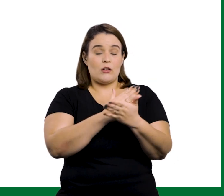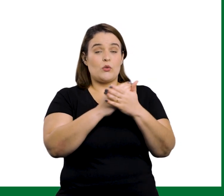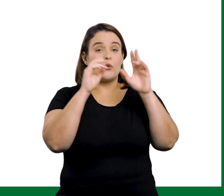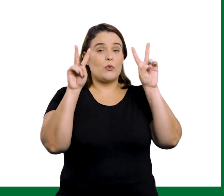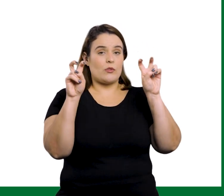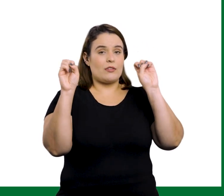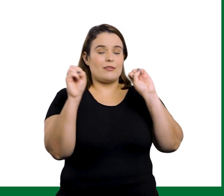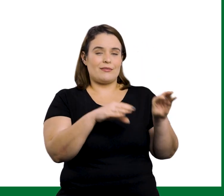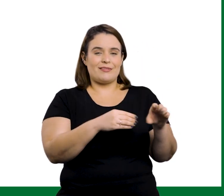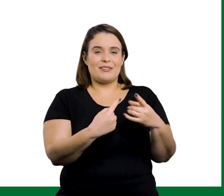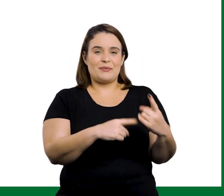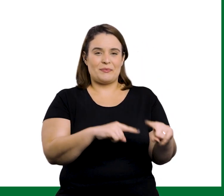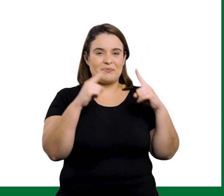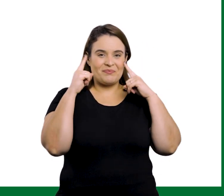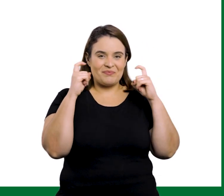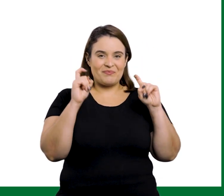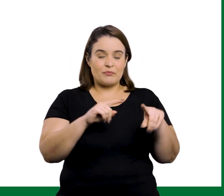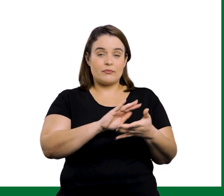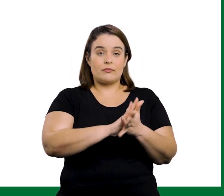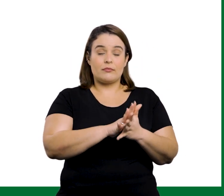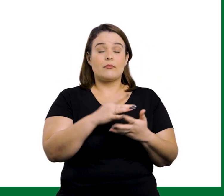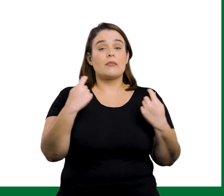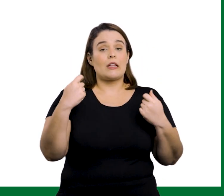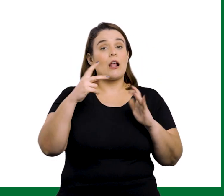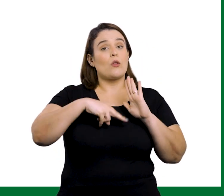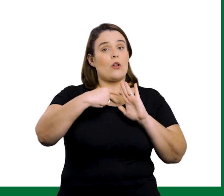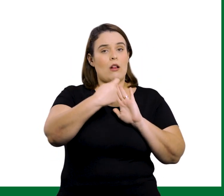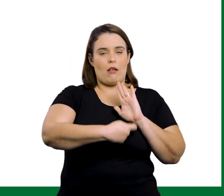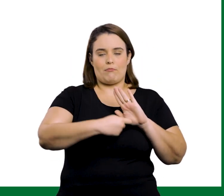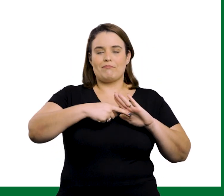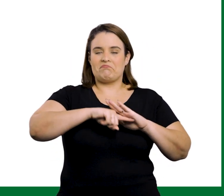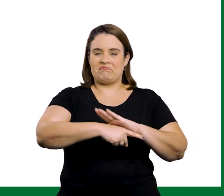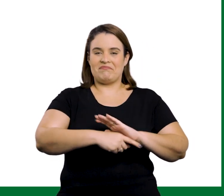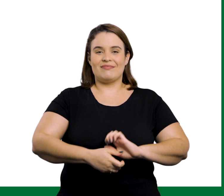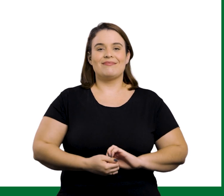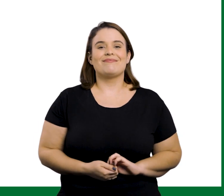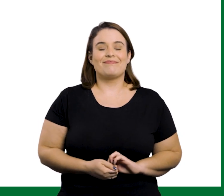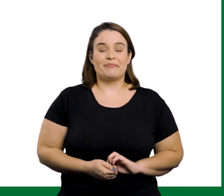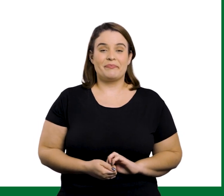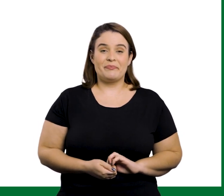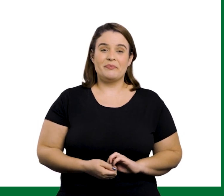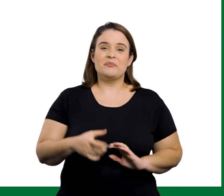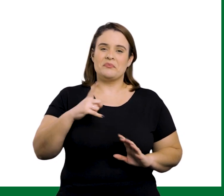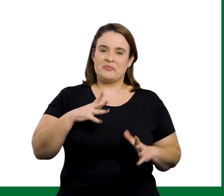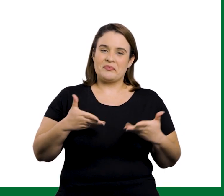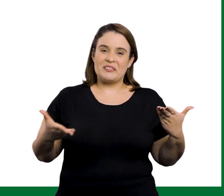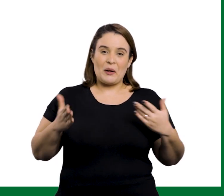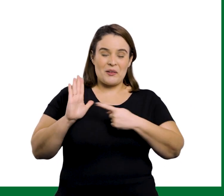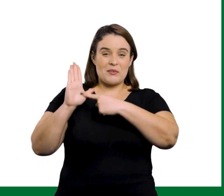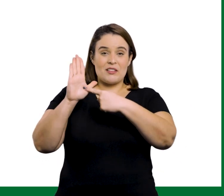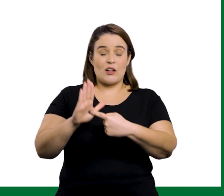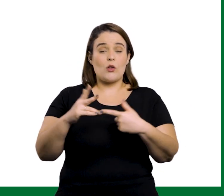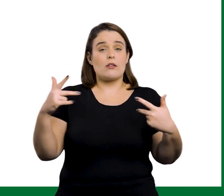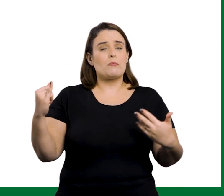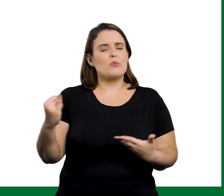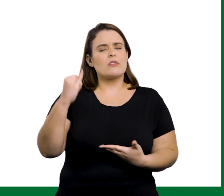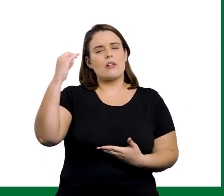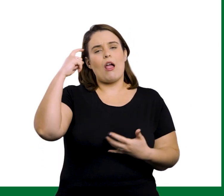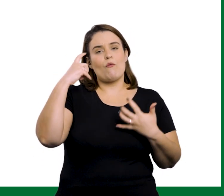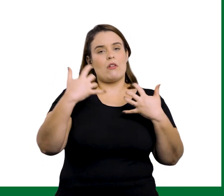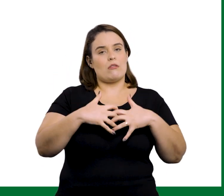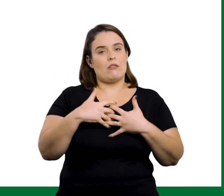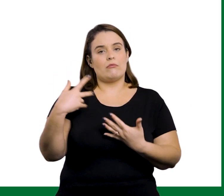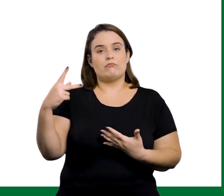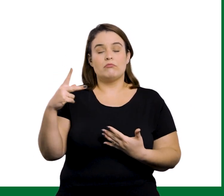Educação contra a Barbárie. Vale a leitura do texto na íntegra para se aprofundar. Trazemos abaixo elementos importantes de